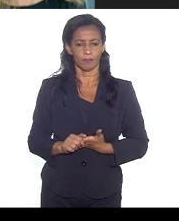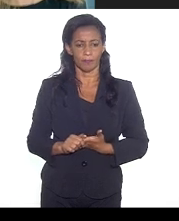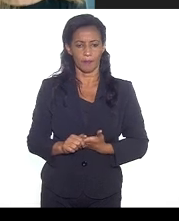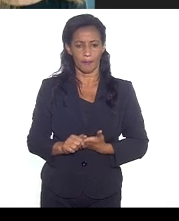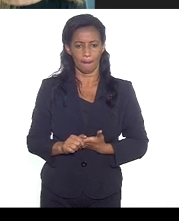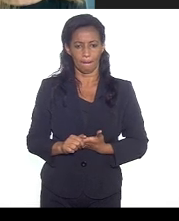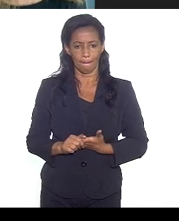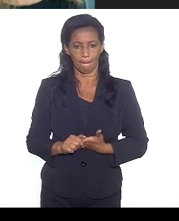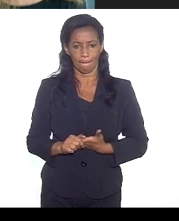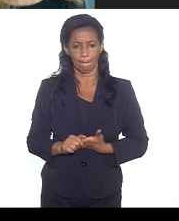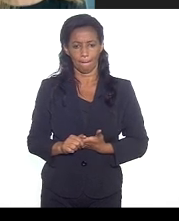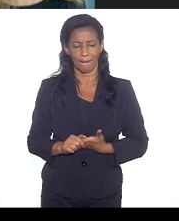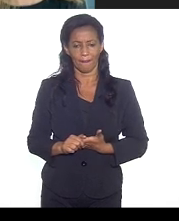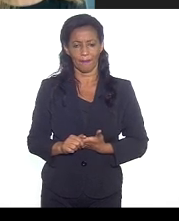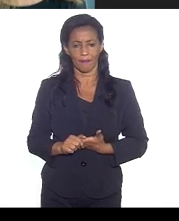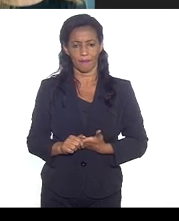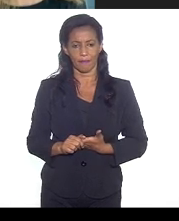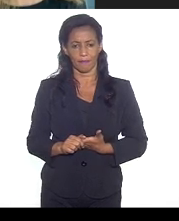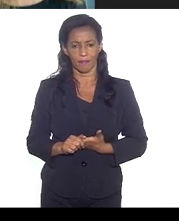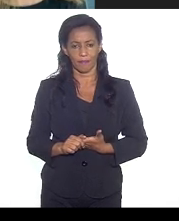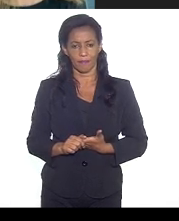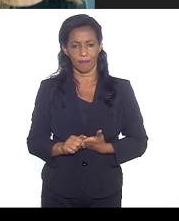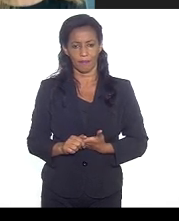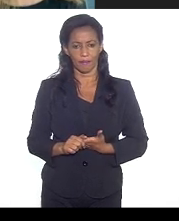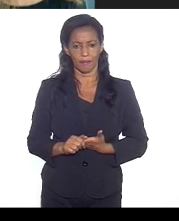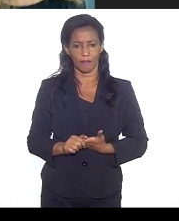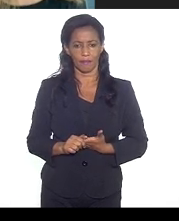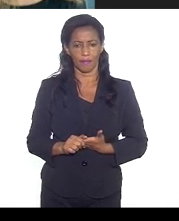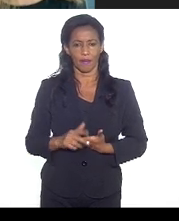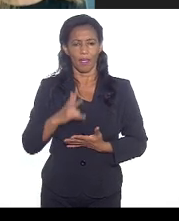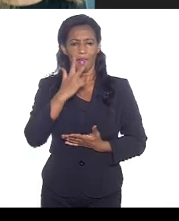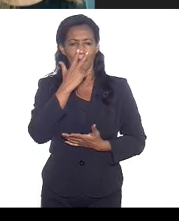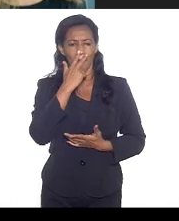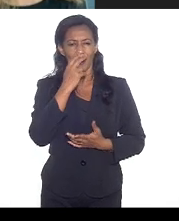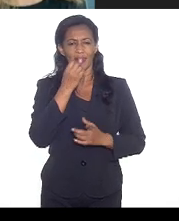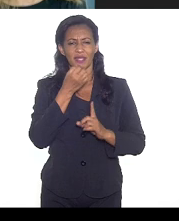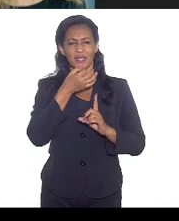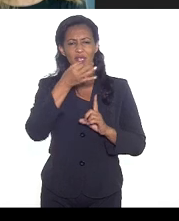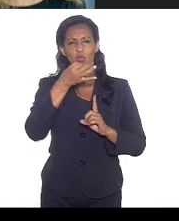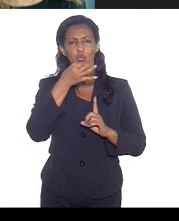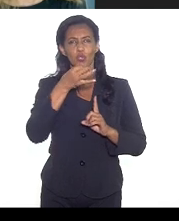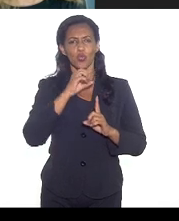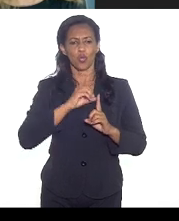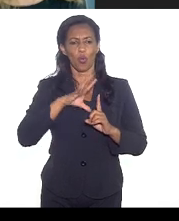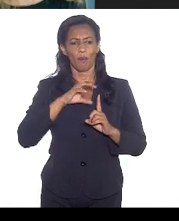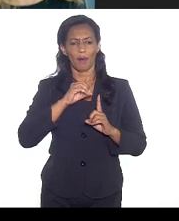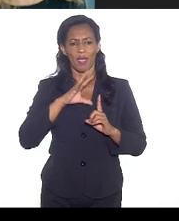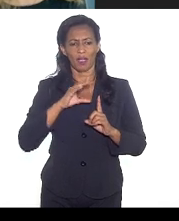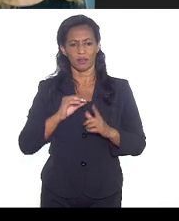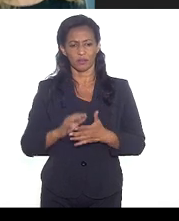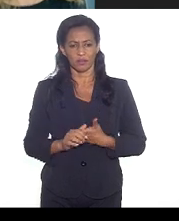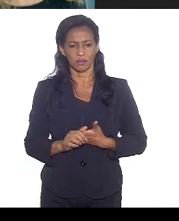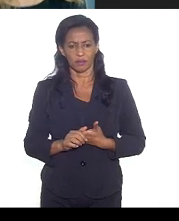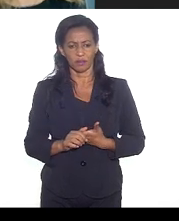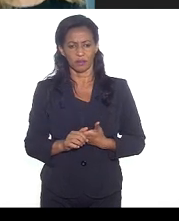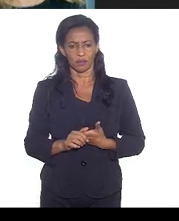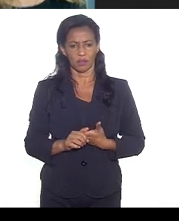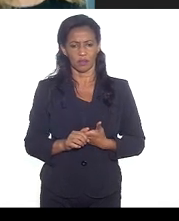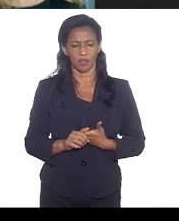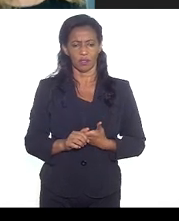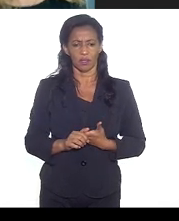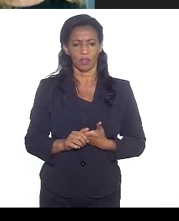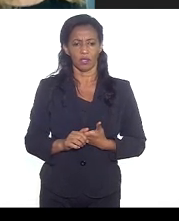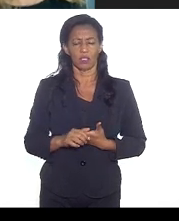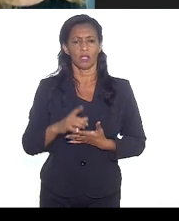Eu não estou ouvindo bem, deputado. Parece que tem alguém com o microfone aberto. Não lhe ouvi. Deputado Leonardo,